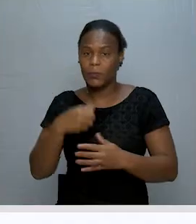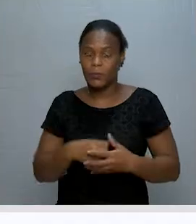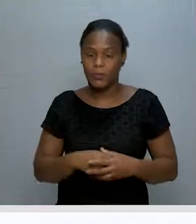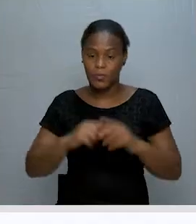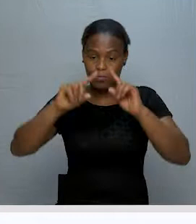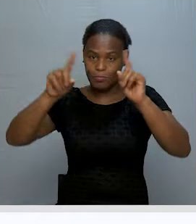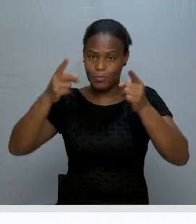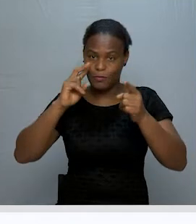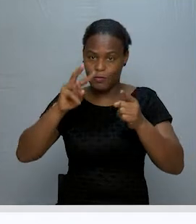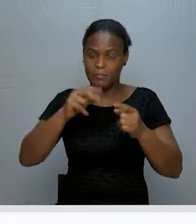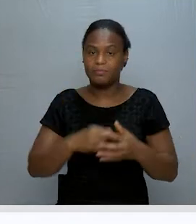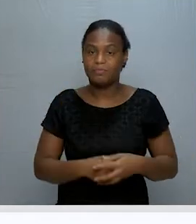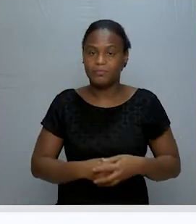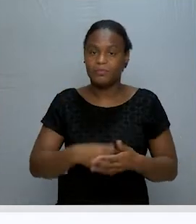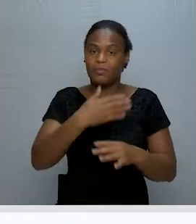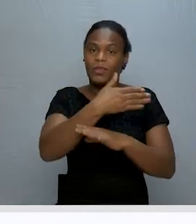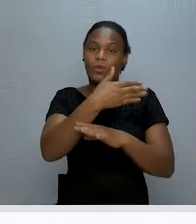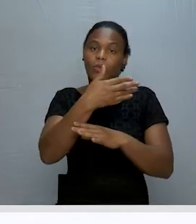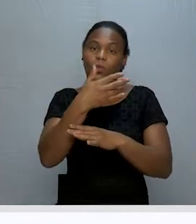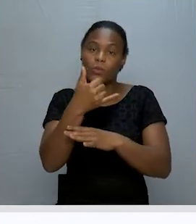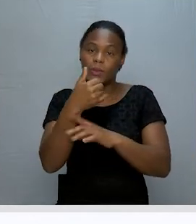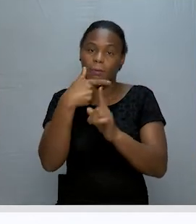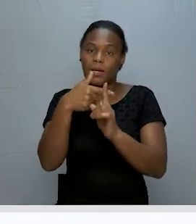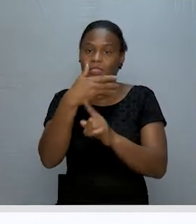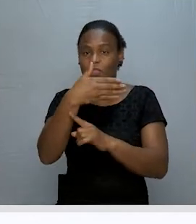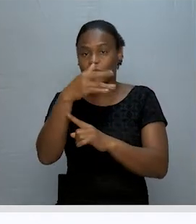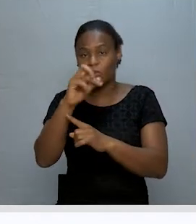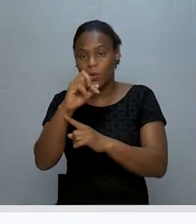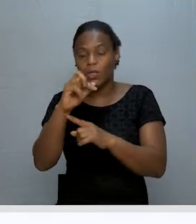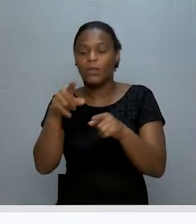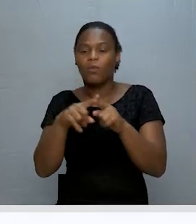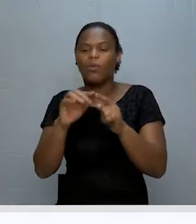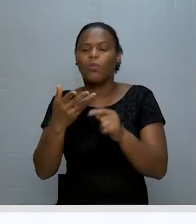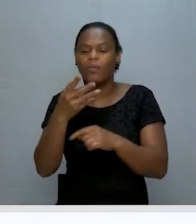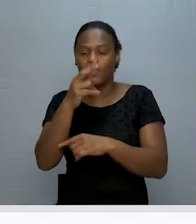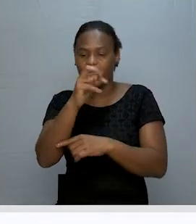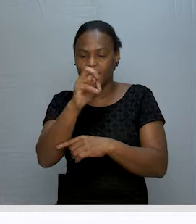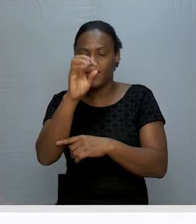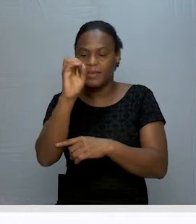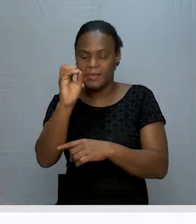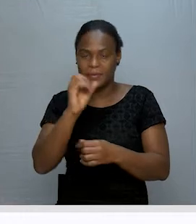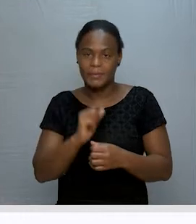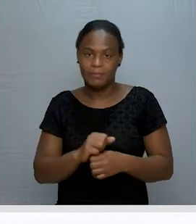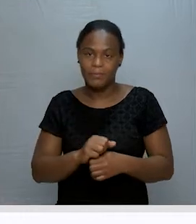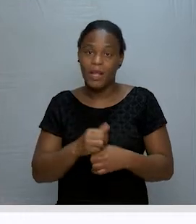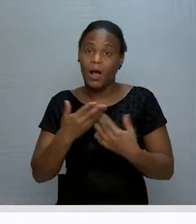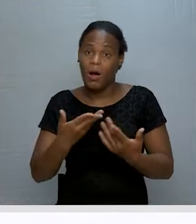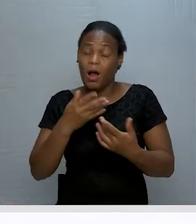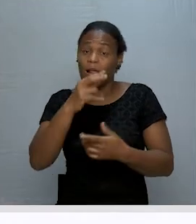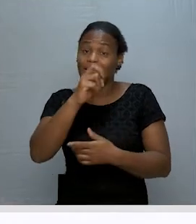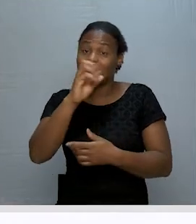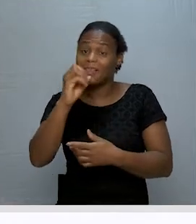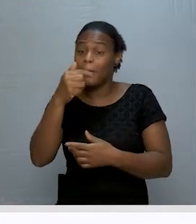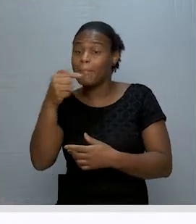menos 5. 12 mais 18 igual a, isso, 30. 30